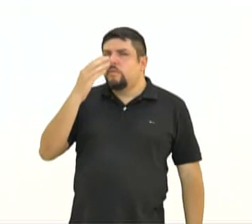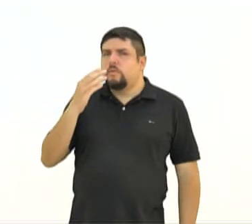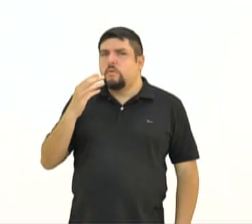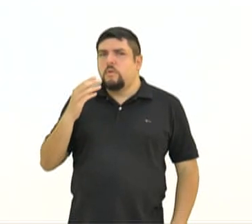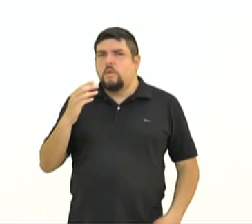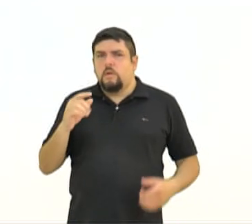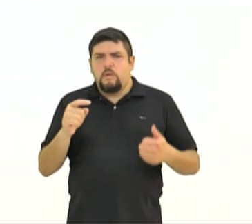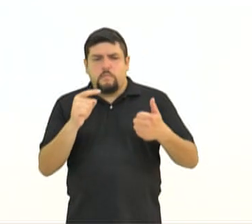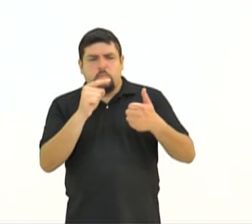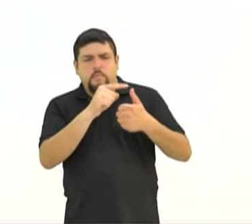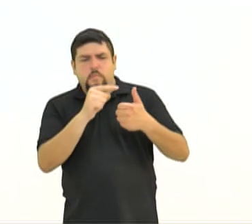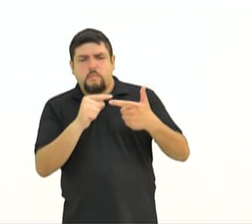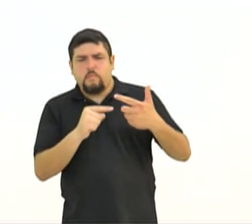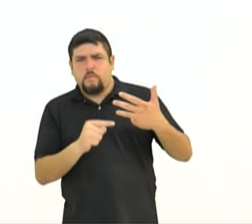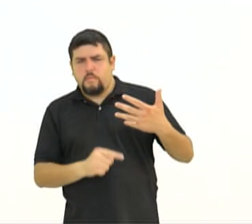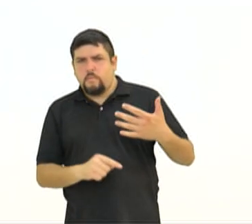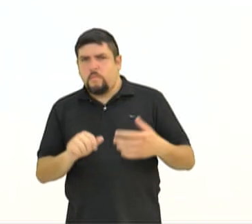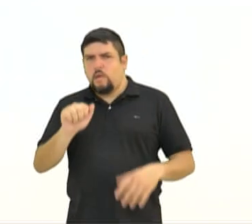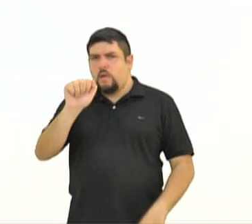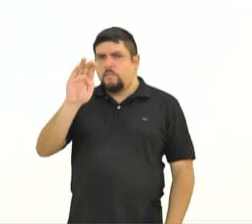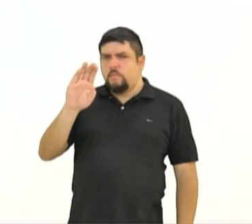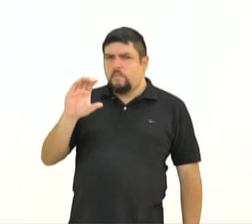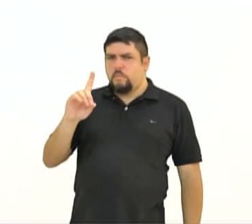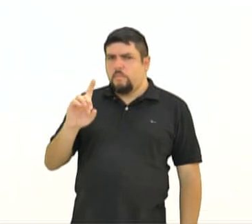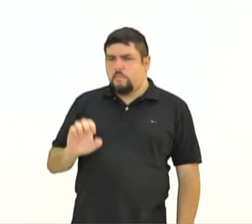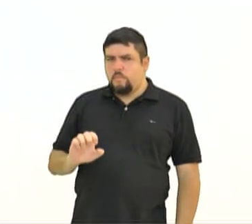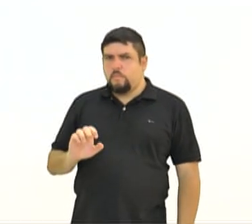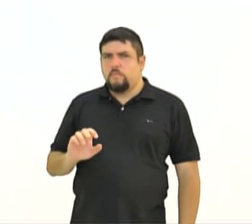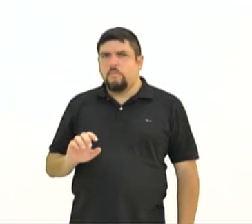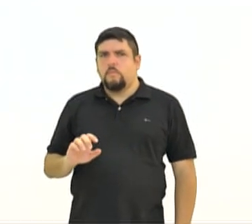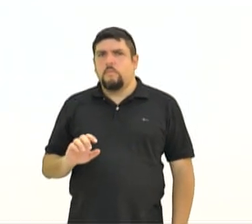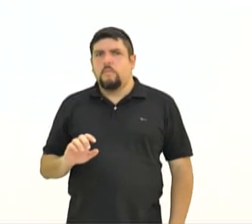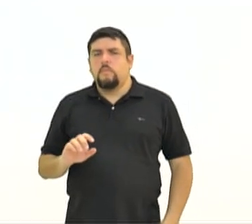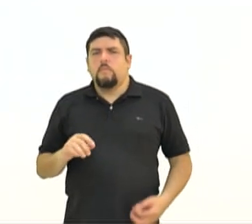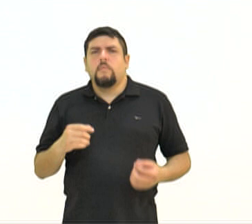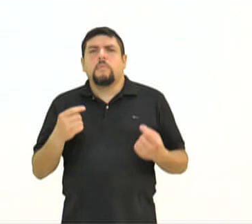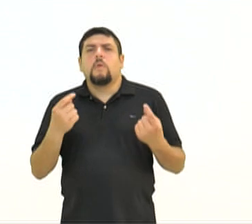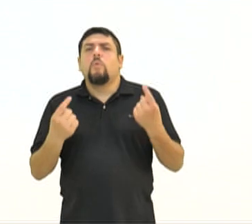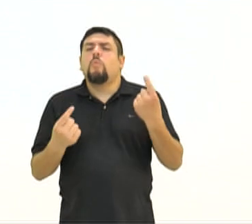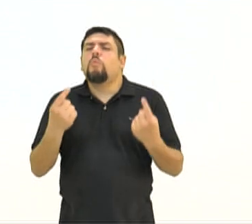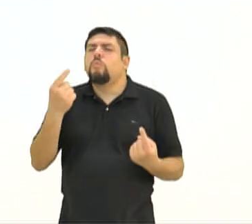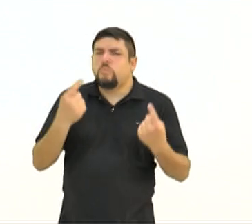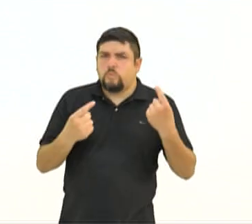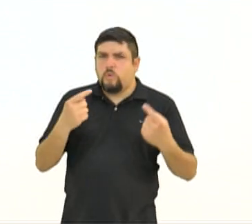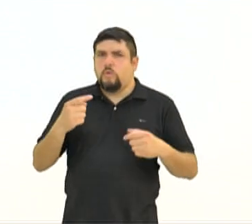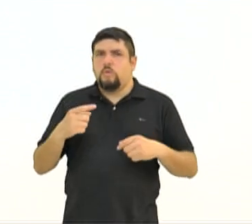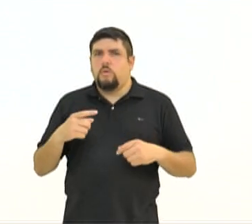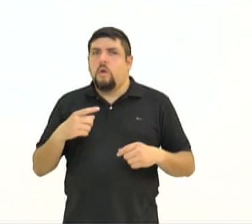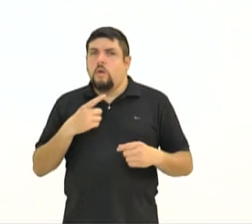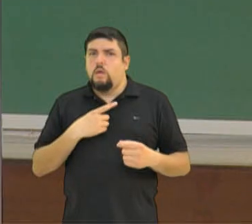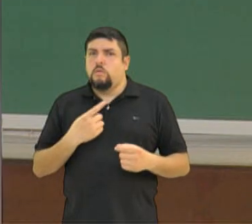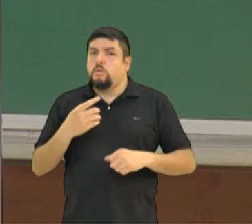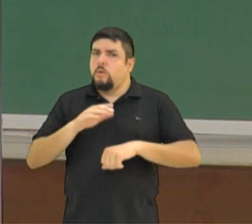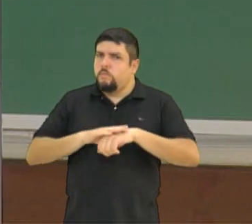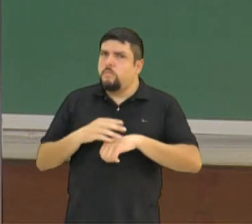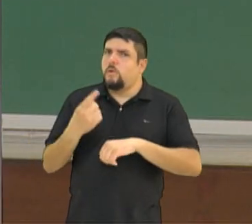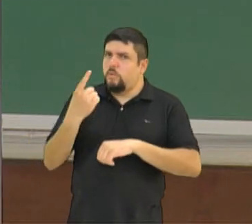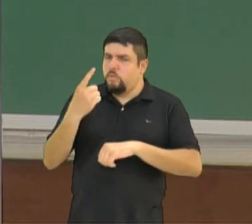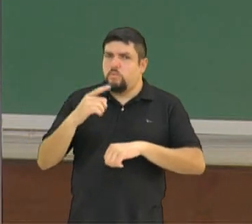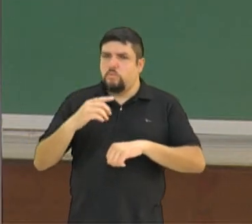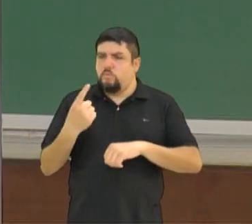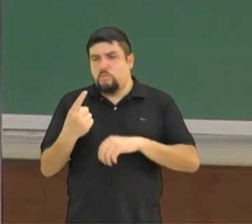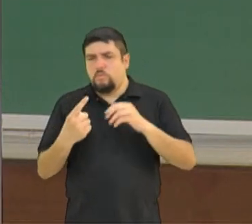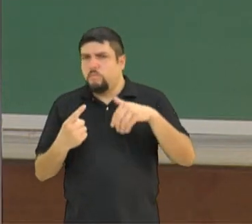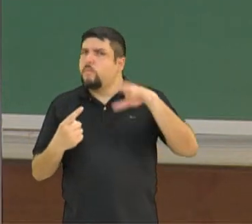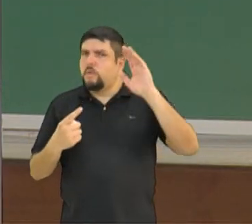abaixo, letra A, B, C, D e E, quais deles, ou seja, então tem mais de um, tá bom? Tem mais de um.